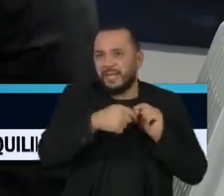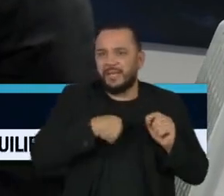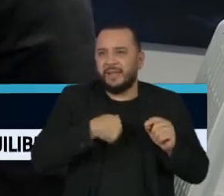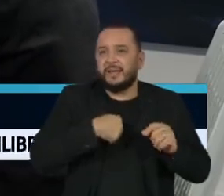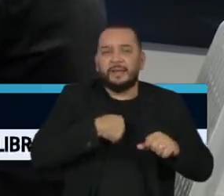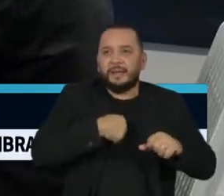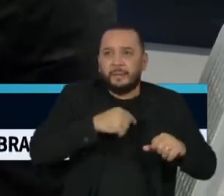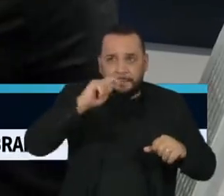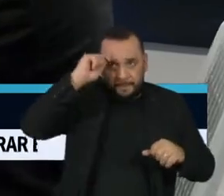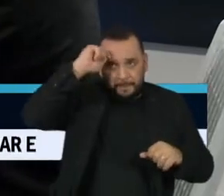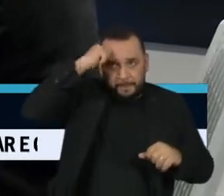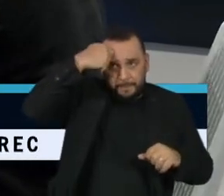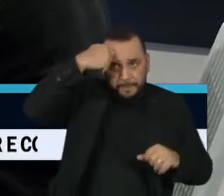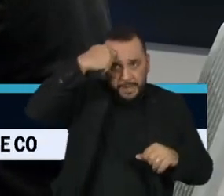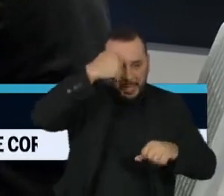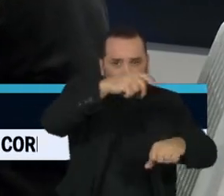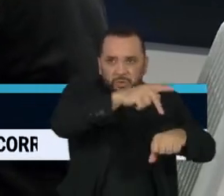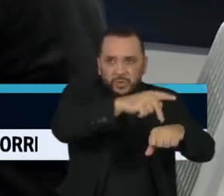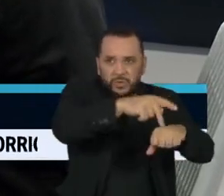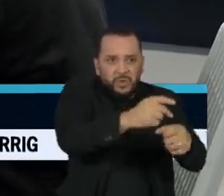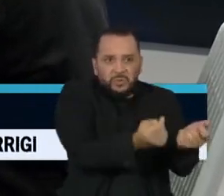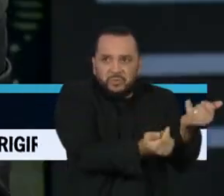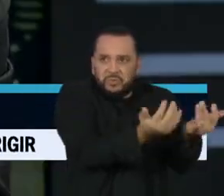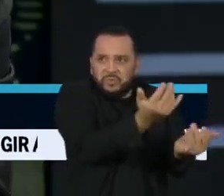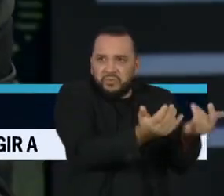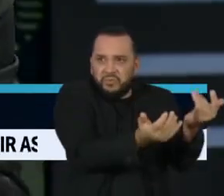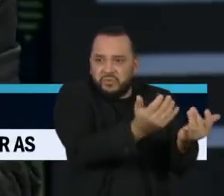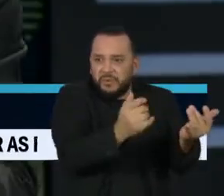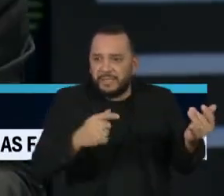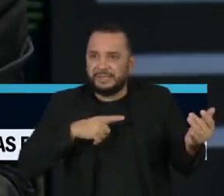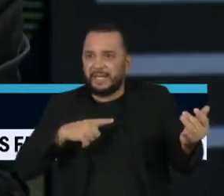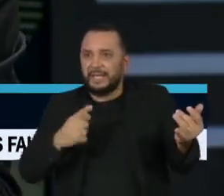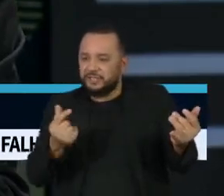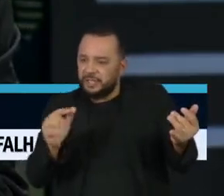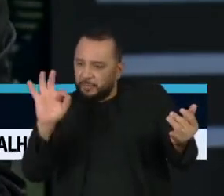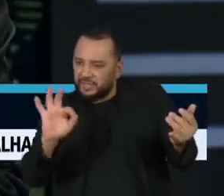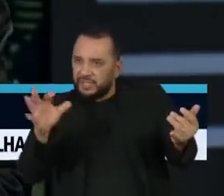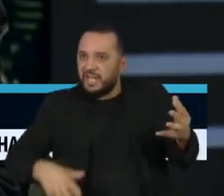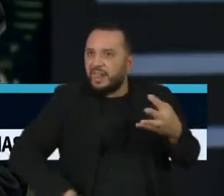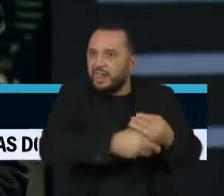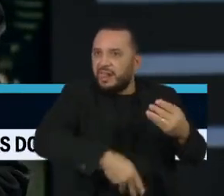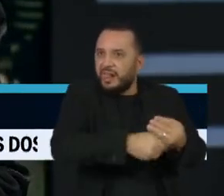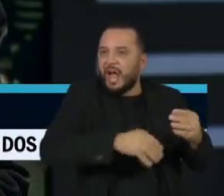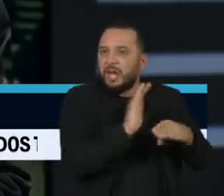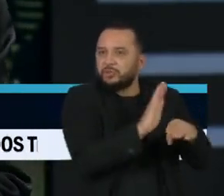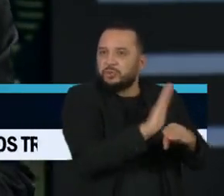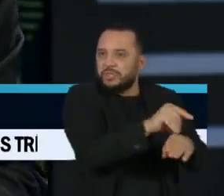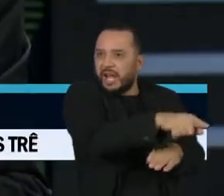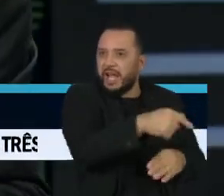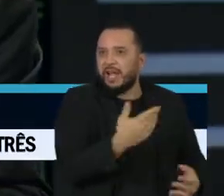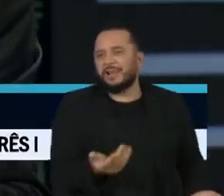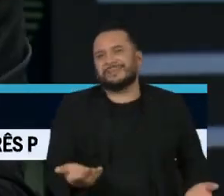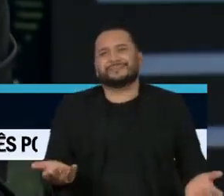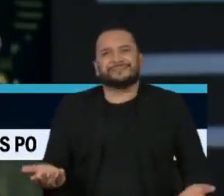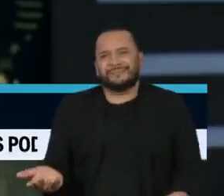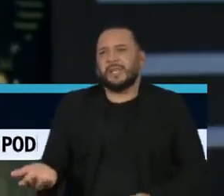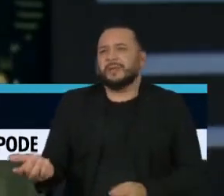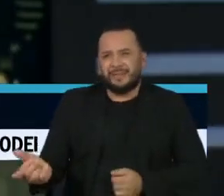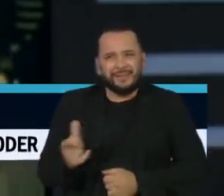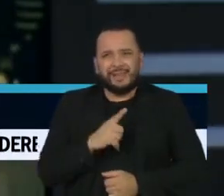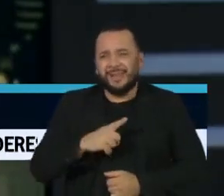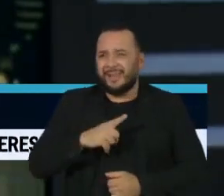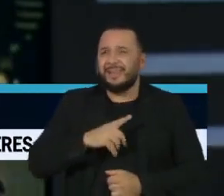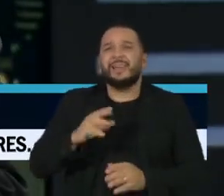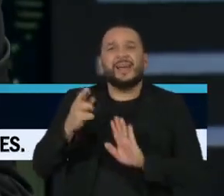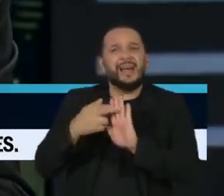poluente, completamente ineficaz. Mas você tem um subsídio embutido para ela funcionar. Então, assim, desenhos mal feitos